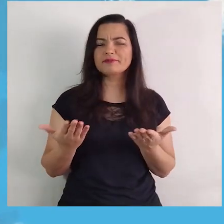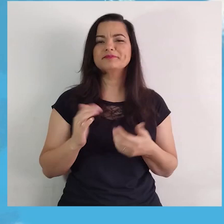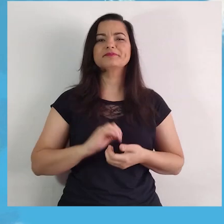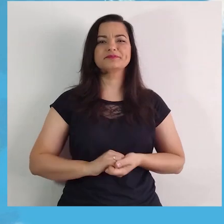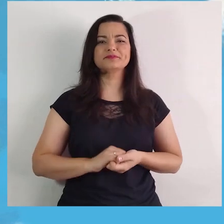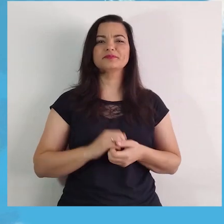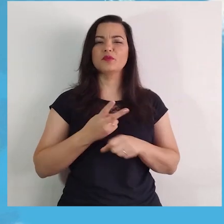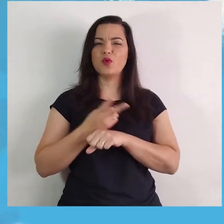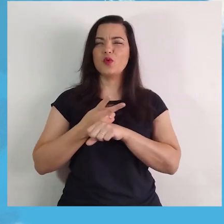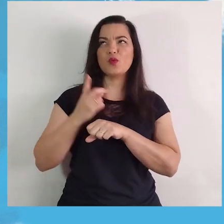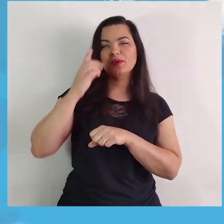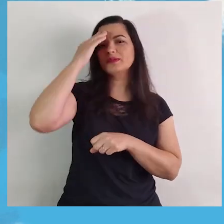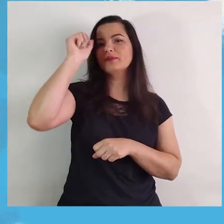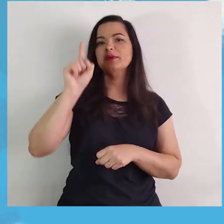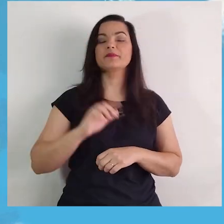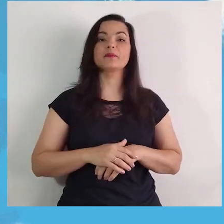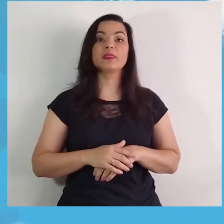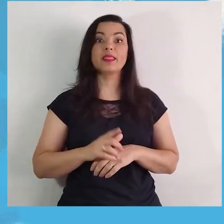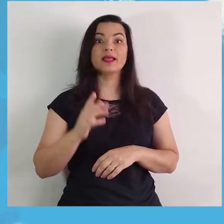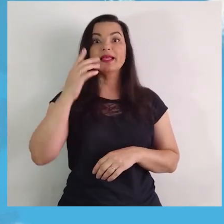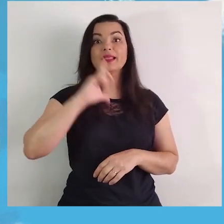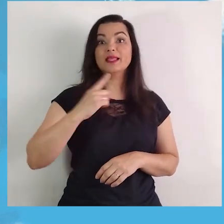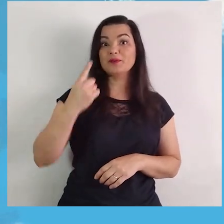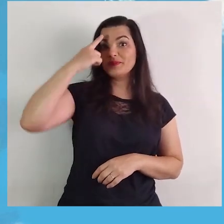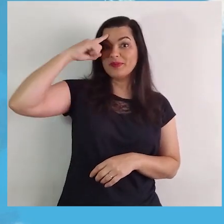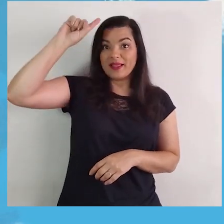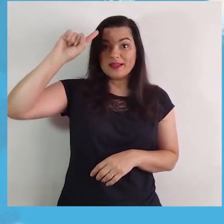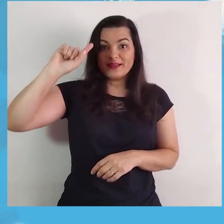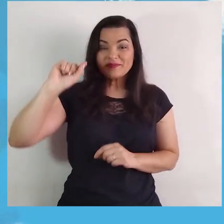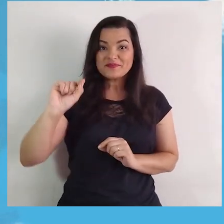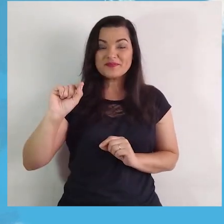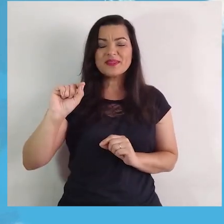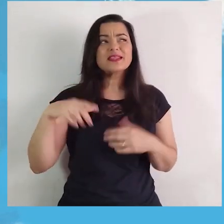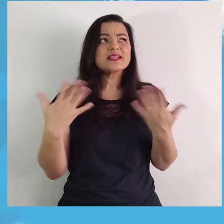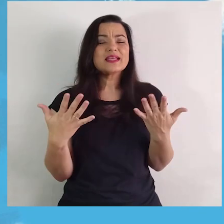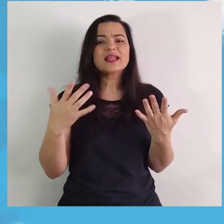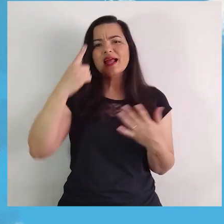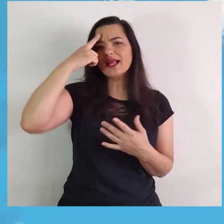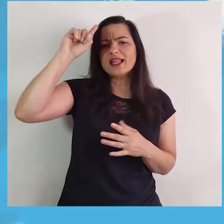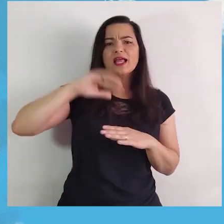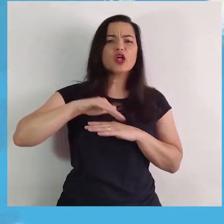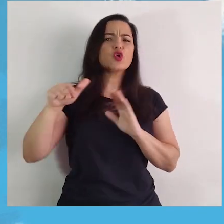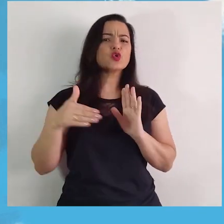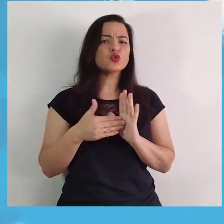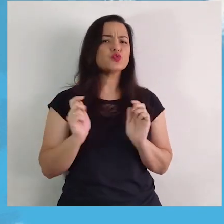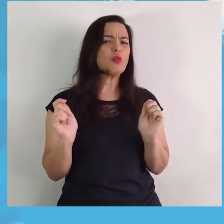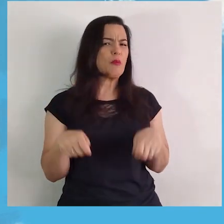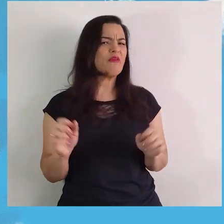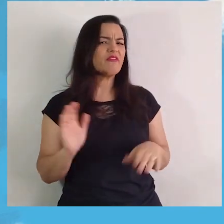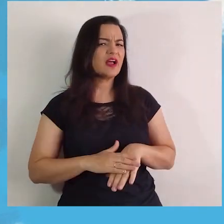ideias, tem uma história que vai contar sobre uma ideia. Mas será que todas as ideias são possíveis de